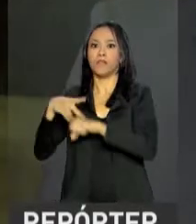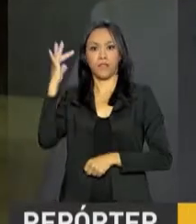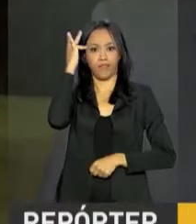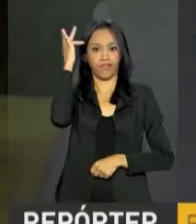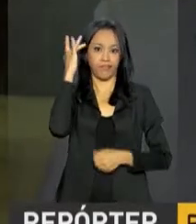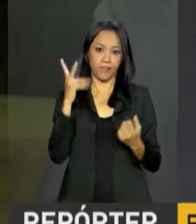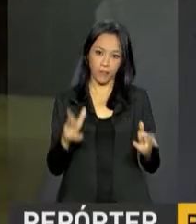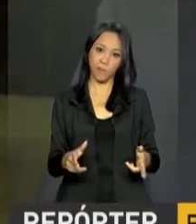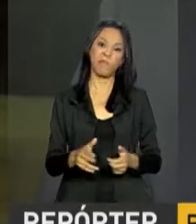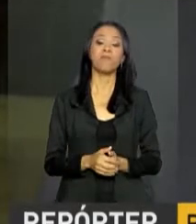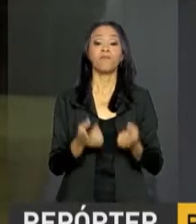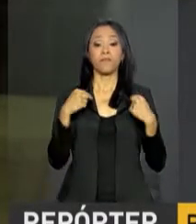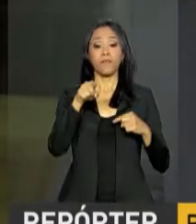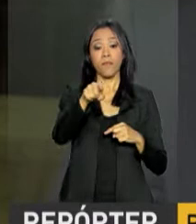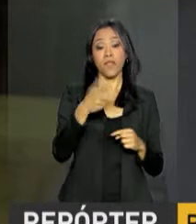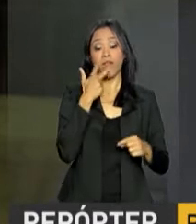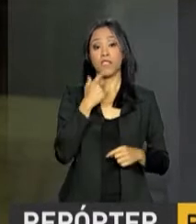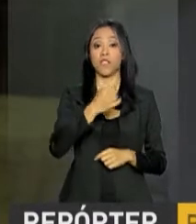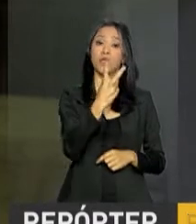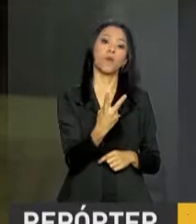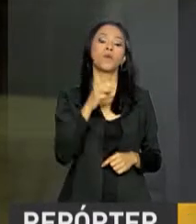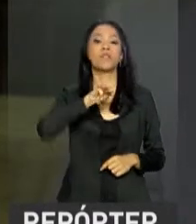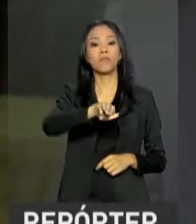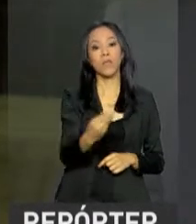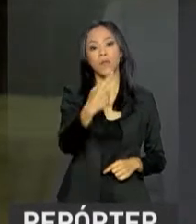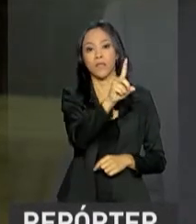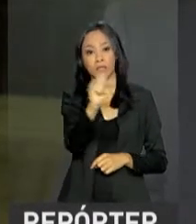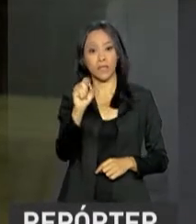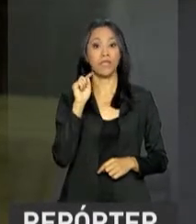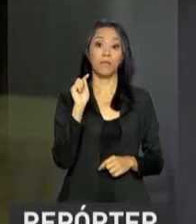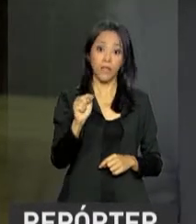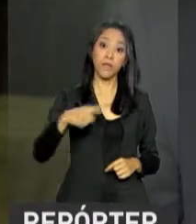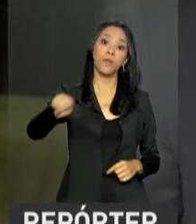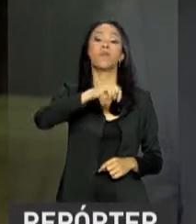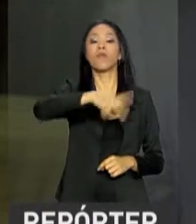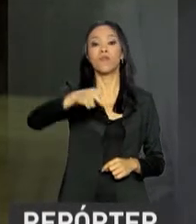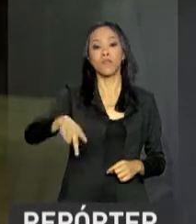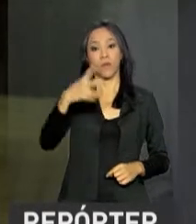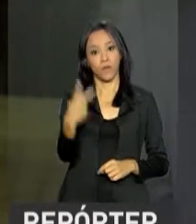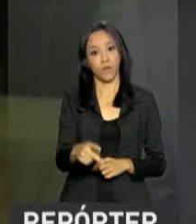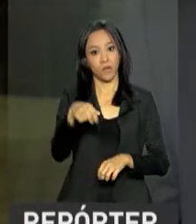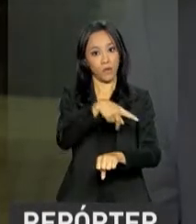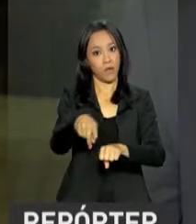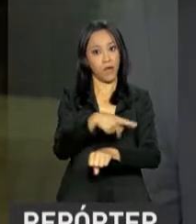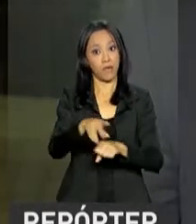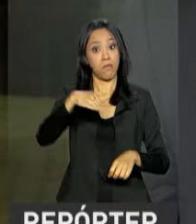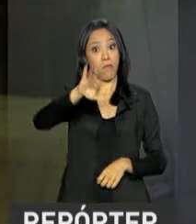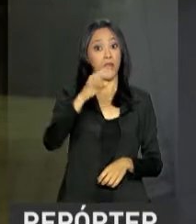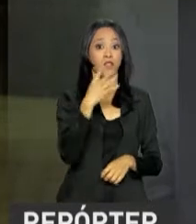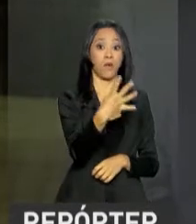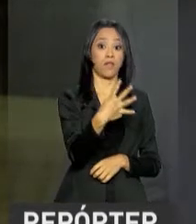2016 demonstra que dos dois milhões e cem mil professores da educação básica do país mais de 480 mil